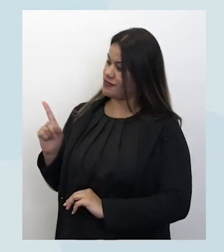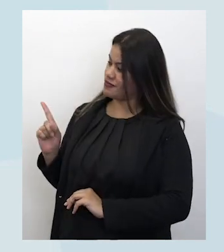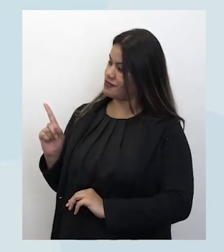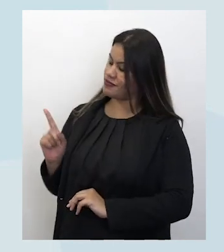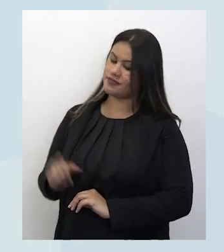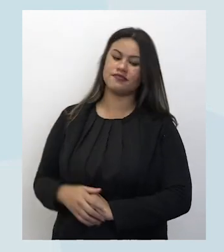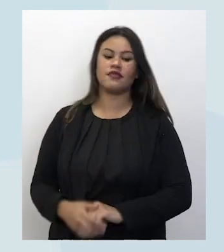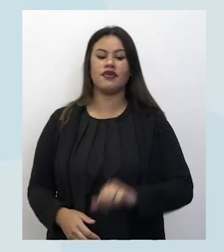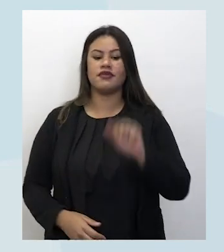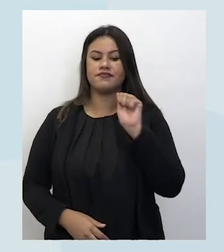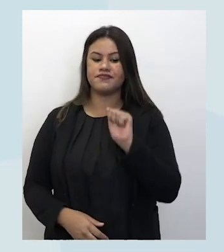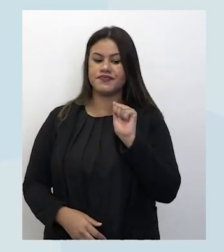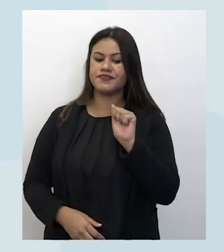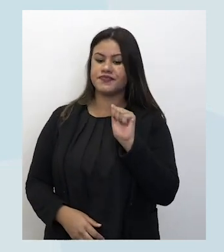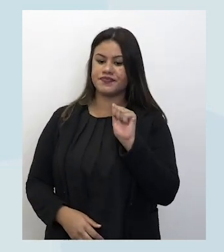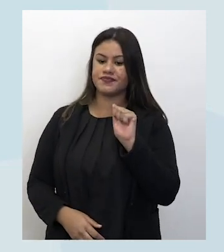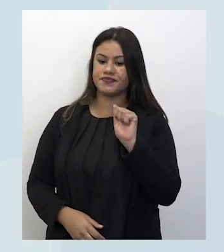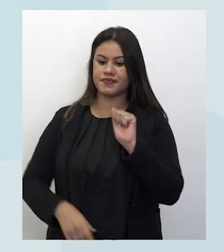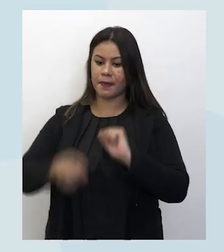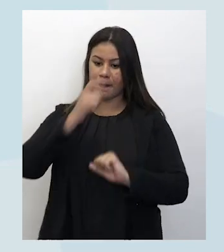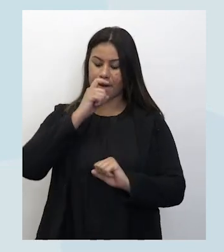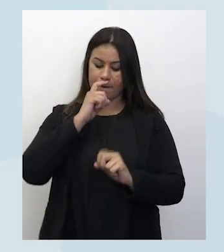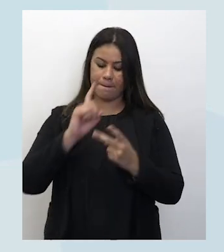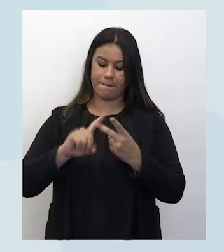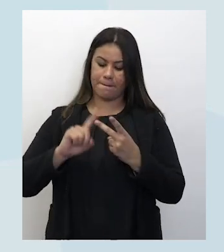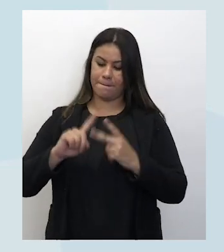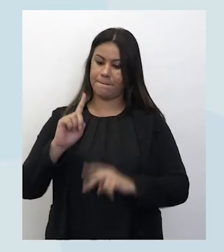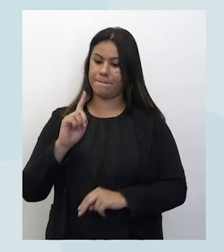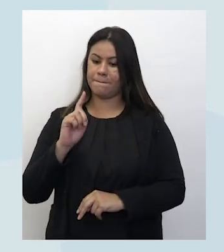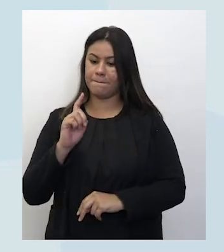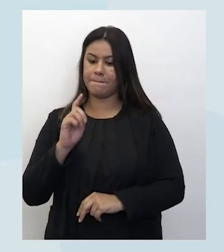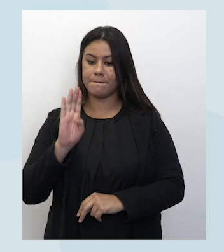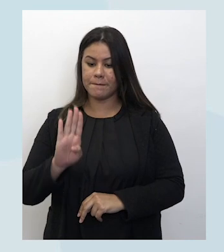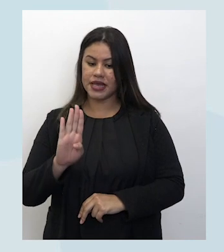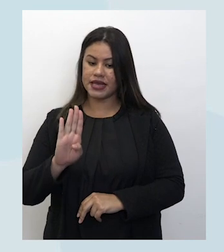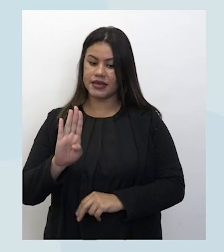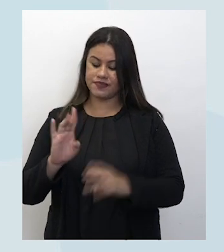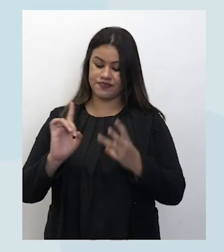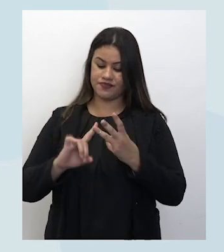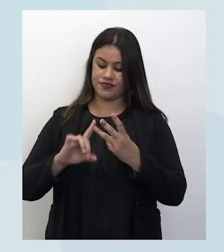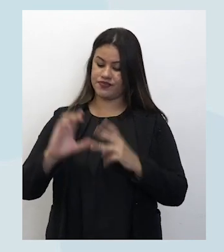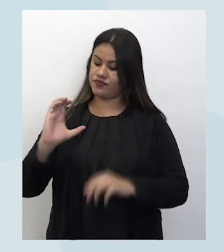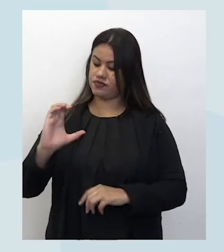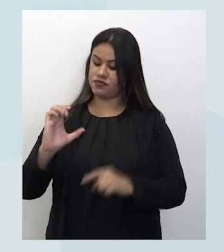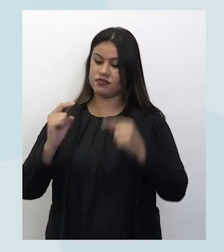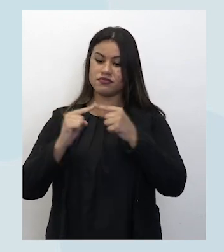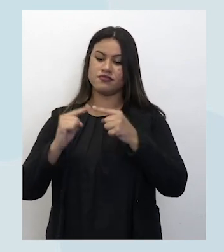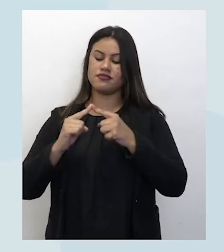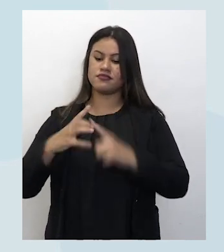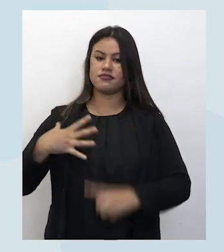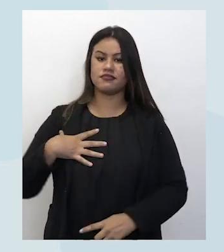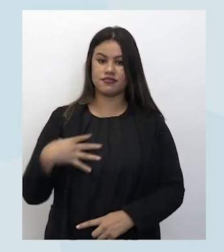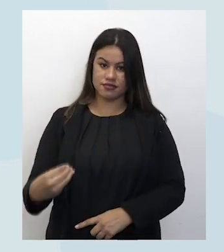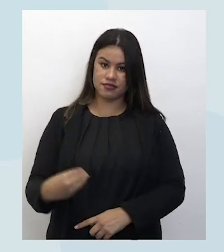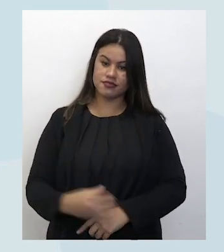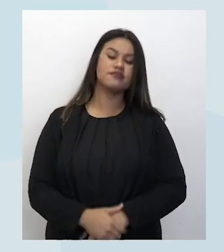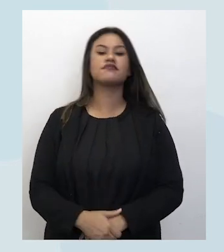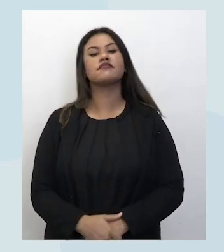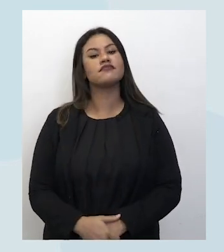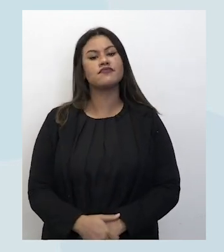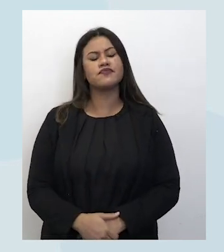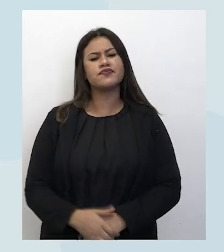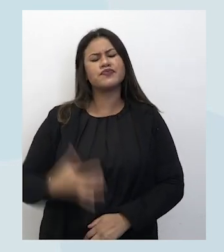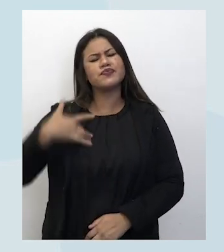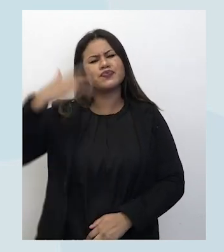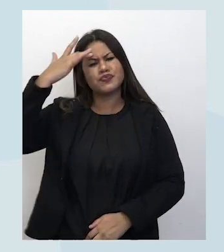B e a gente tem agora a amostra C, que é o filho. Tudo bem? Eu não sei se está